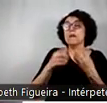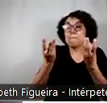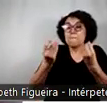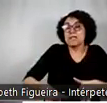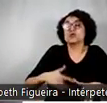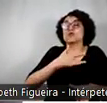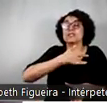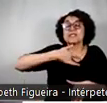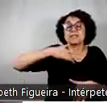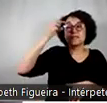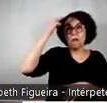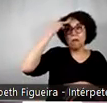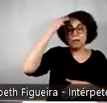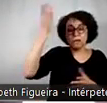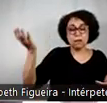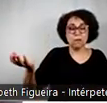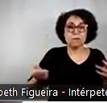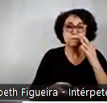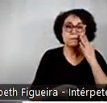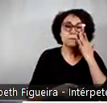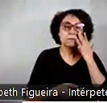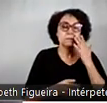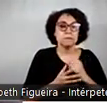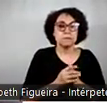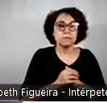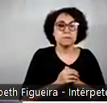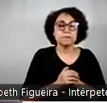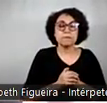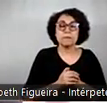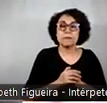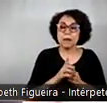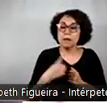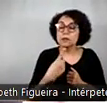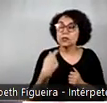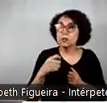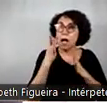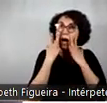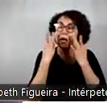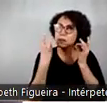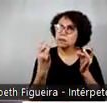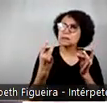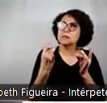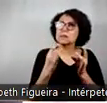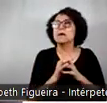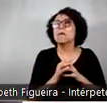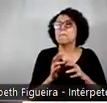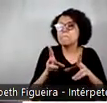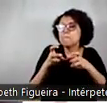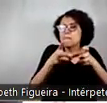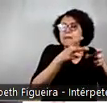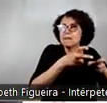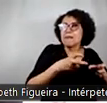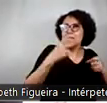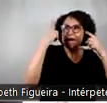Então, assim, é uma coisa que tem que estar atento, né, dessa questão, né, das violências, né. Então, pensando, né,